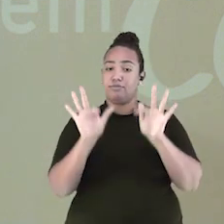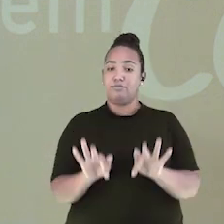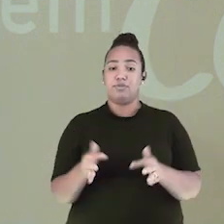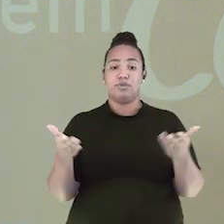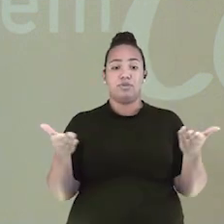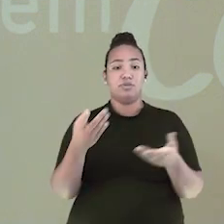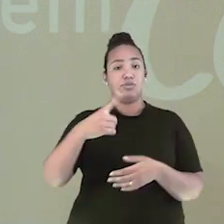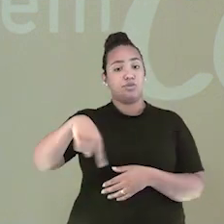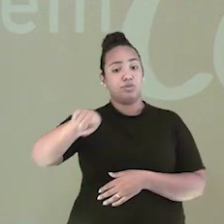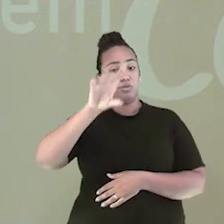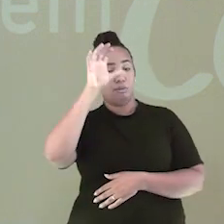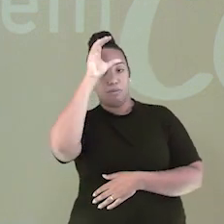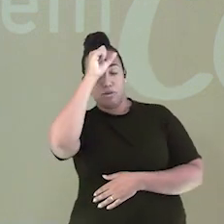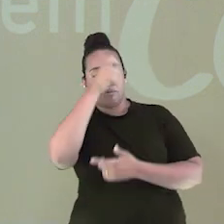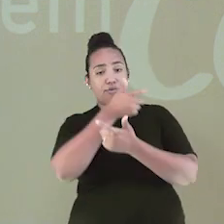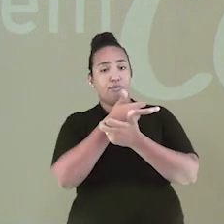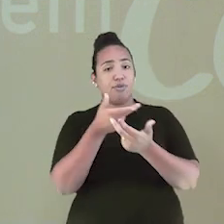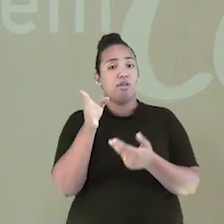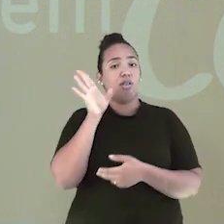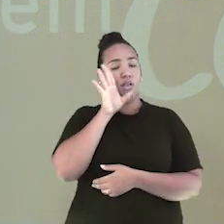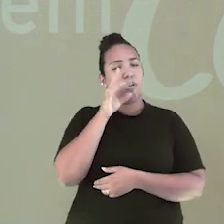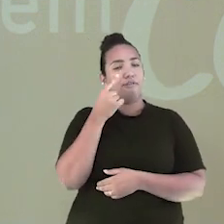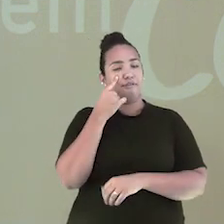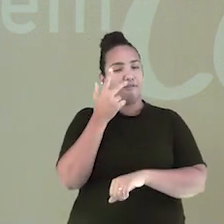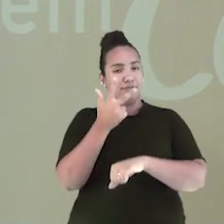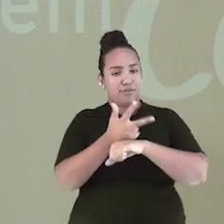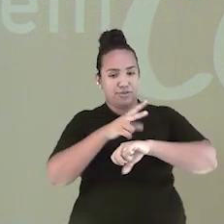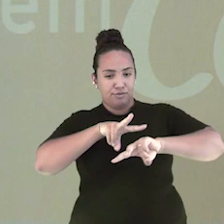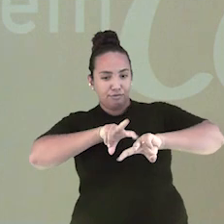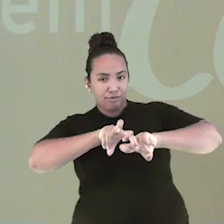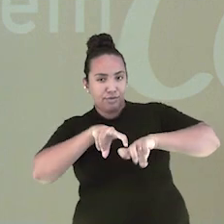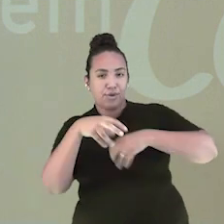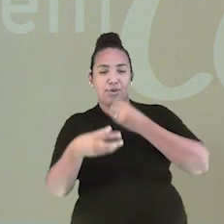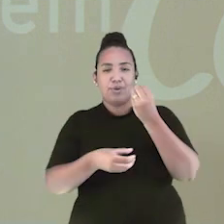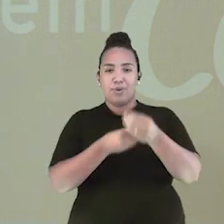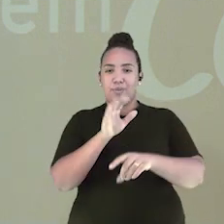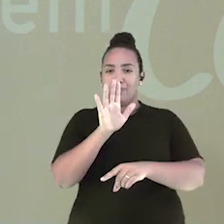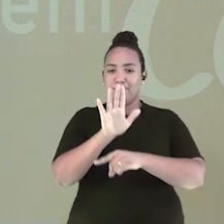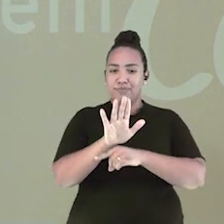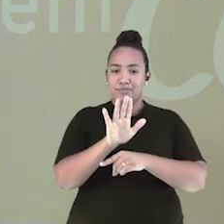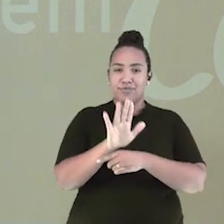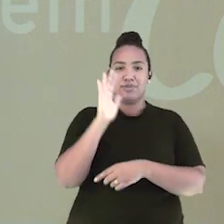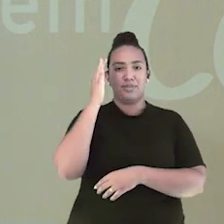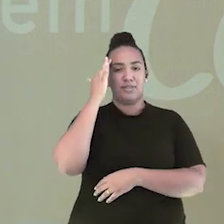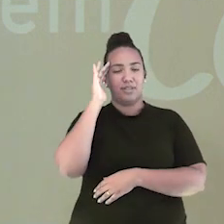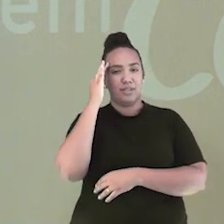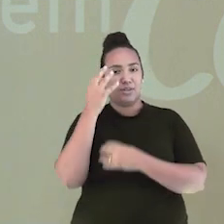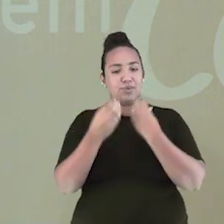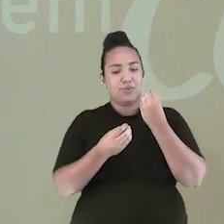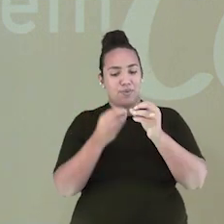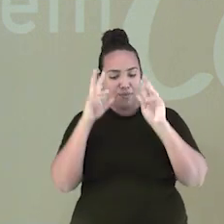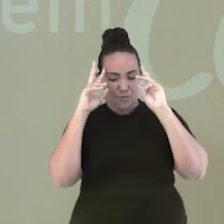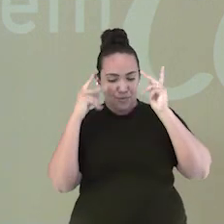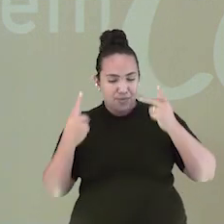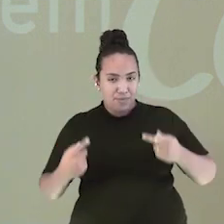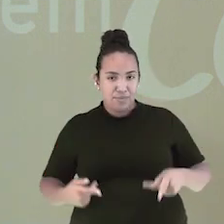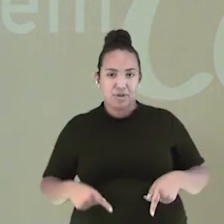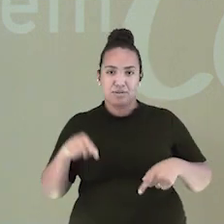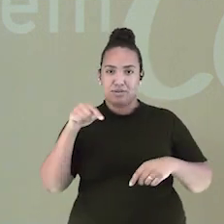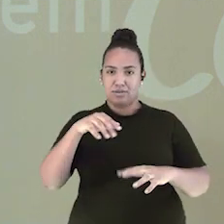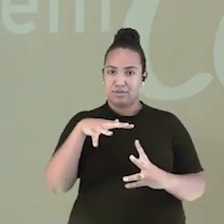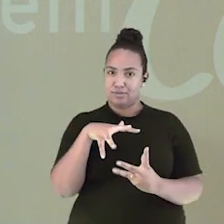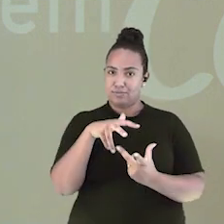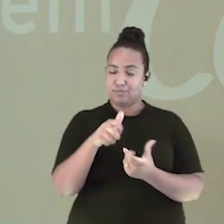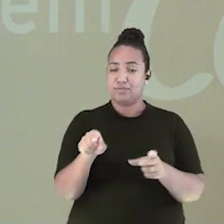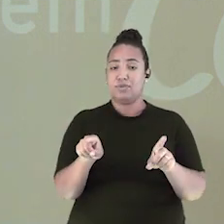nós vimos um montão de coisas legais. Assistimos um vídeo sobre arqueologia, como ela contribui para o entendimento da passagem do homem na Terra.